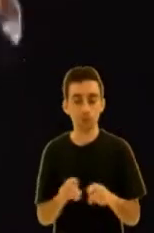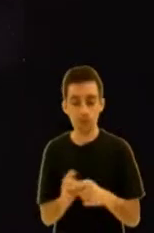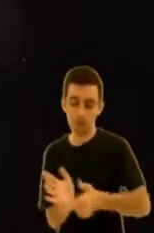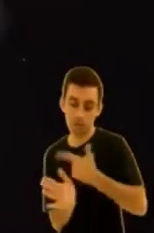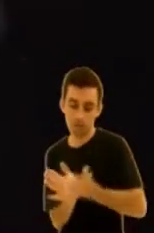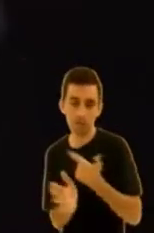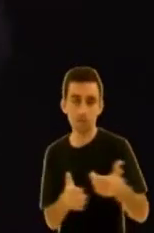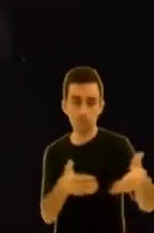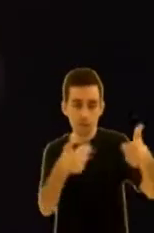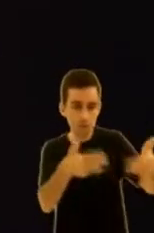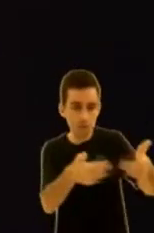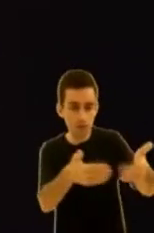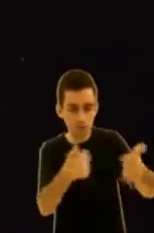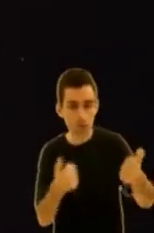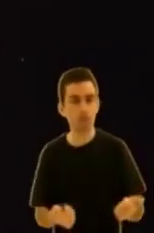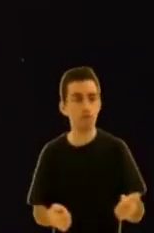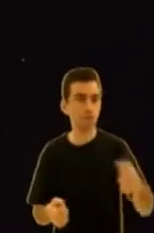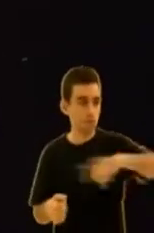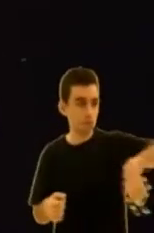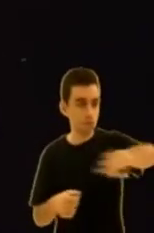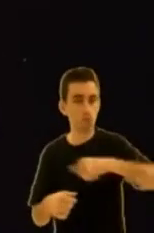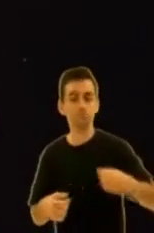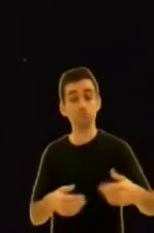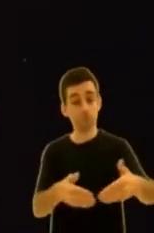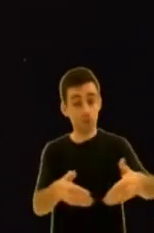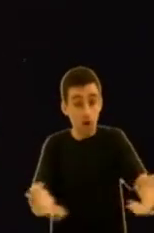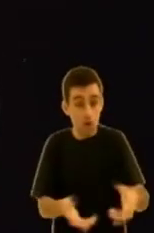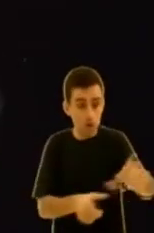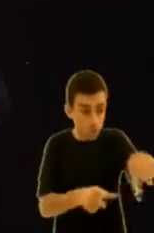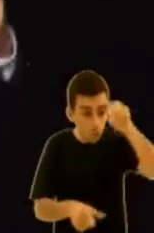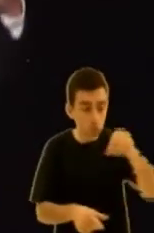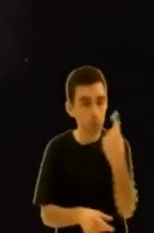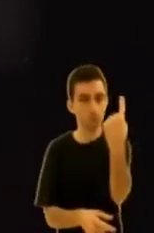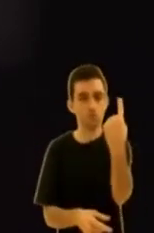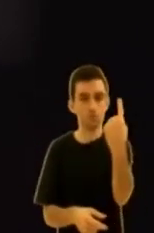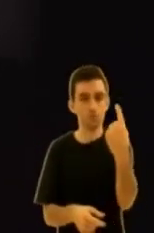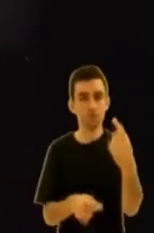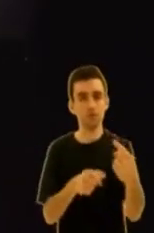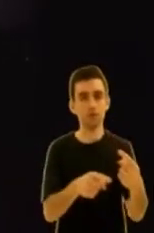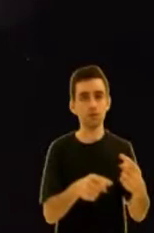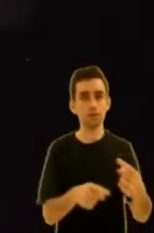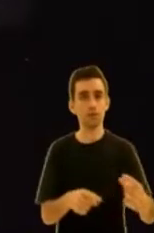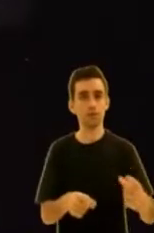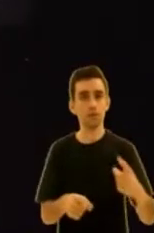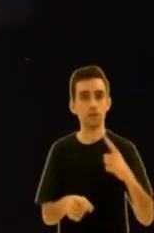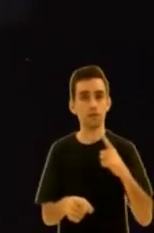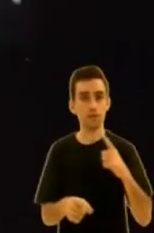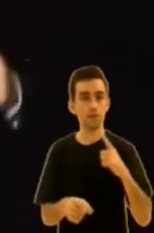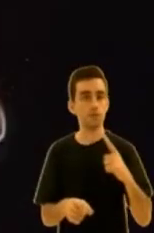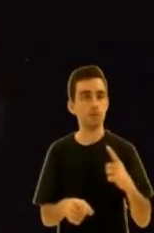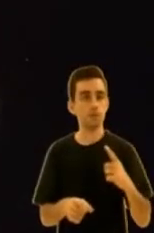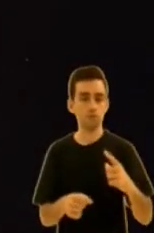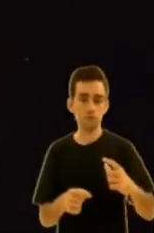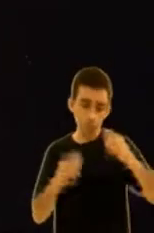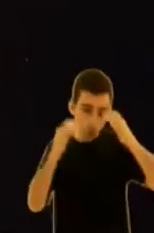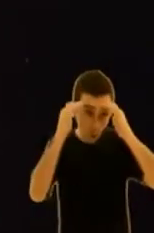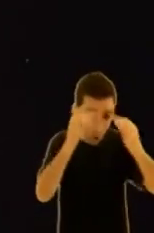solicitado. E esse ano nós fizemos uma opção de fazer uma reserva técnica obedecendo